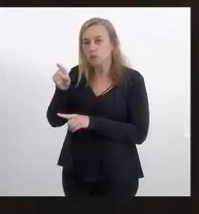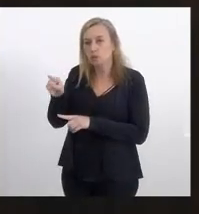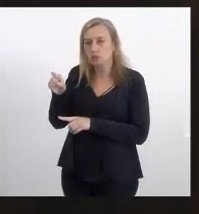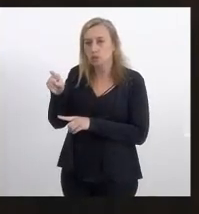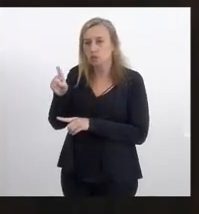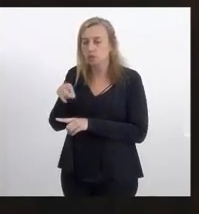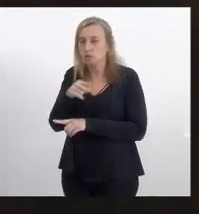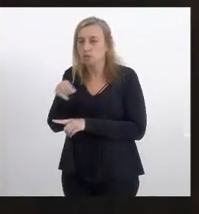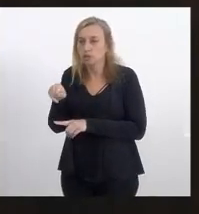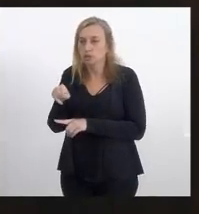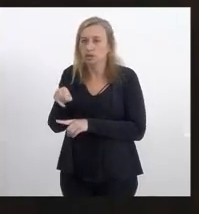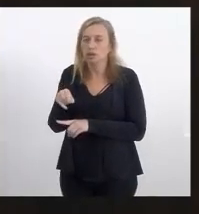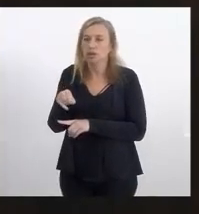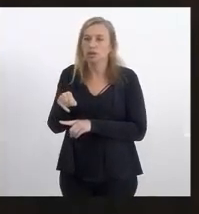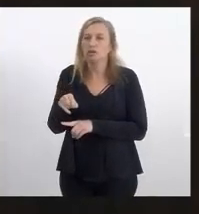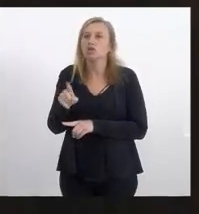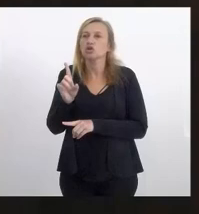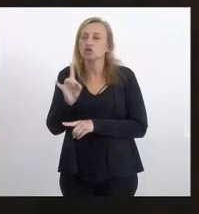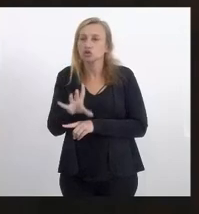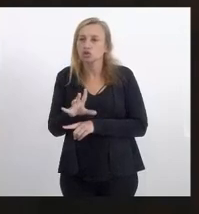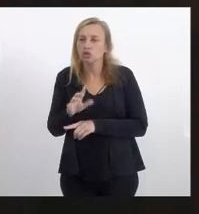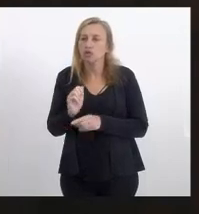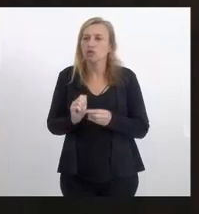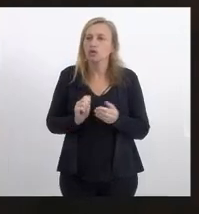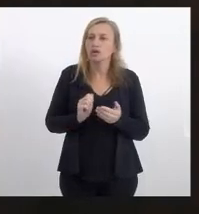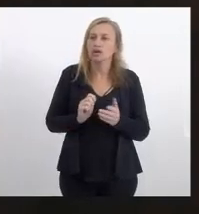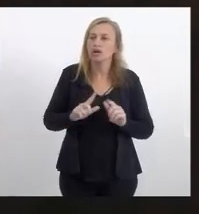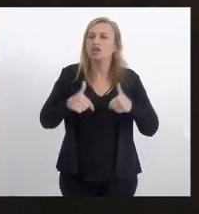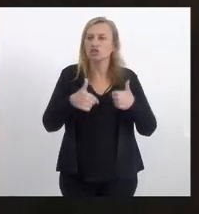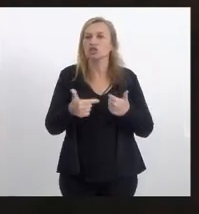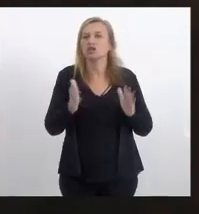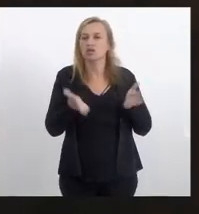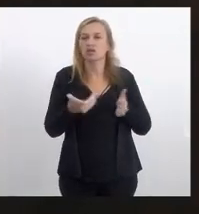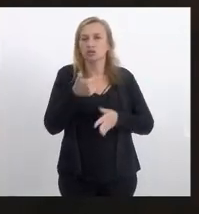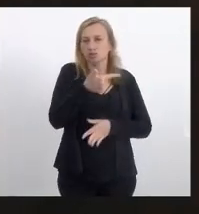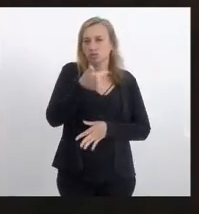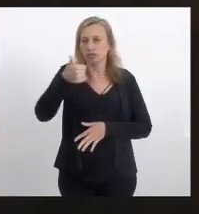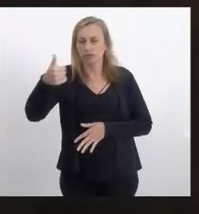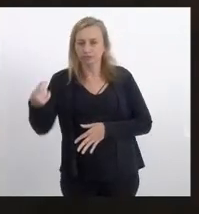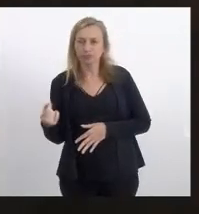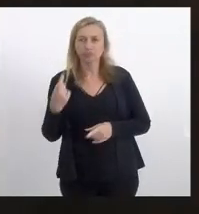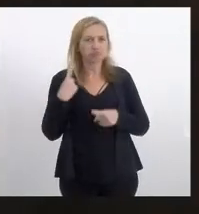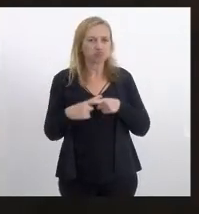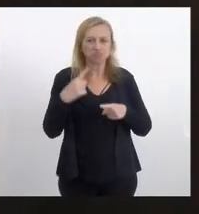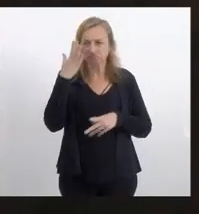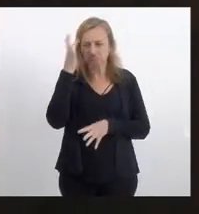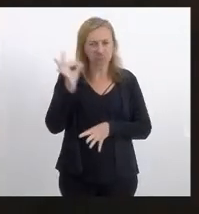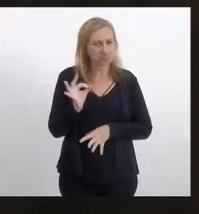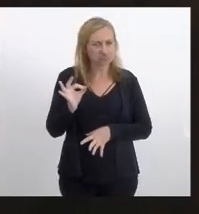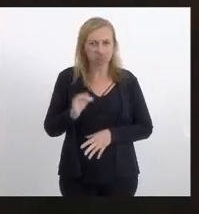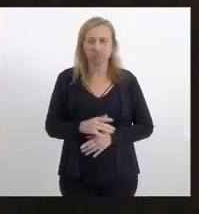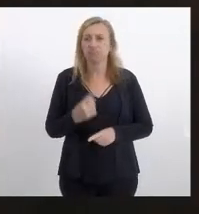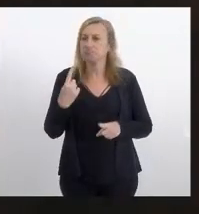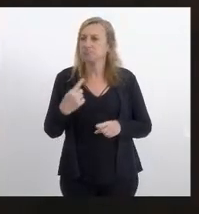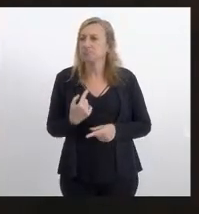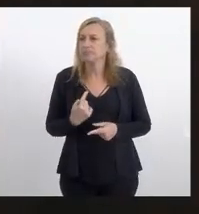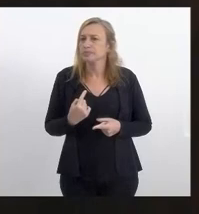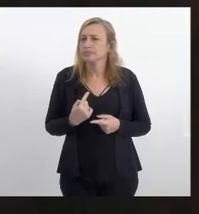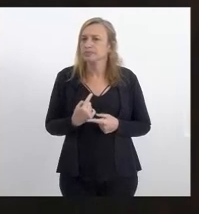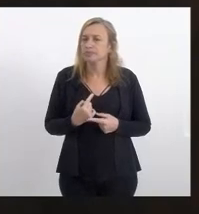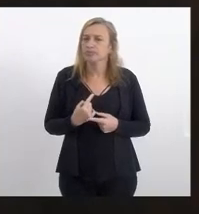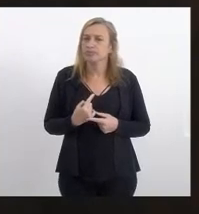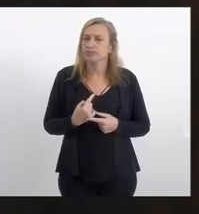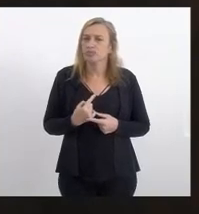isenção o que ela só foi aplicada agora em 2020 porque eu não sei porque